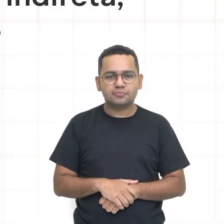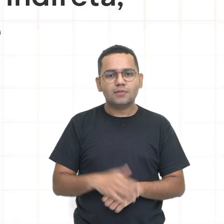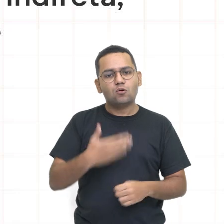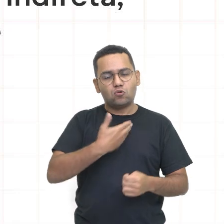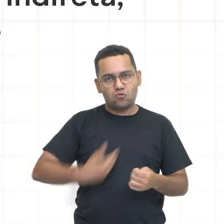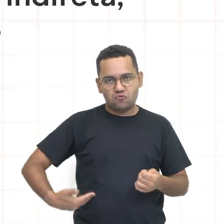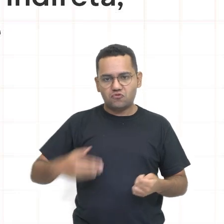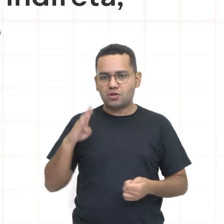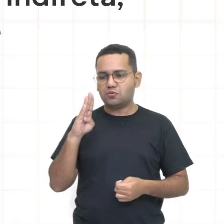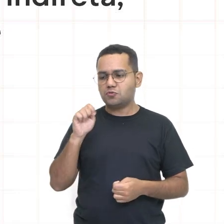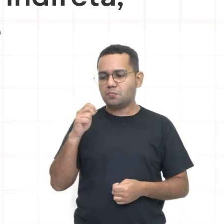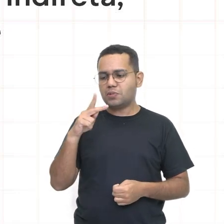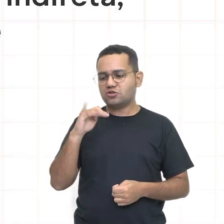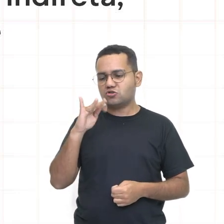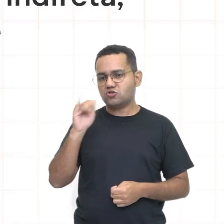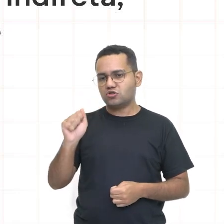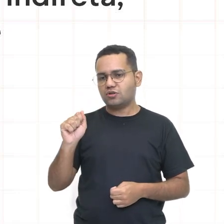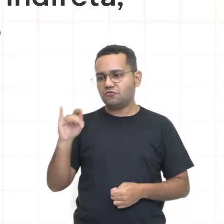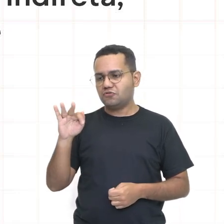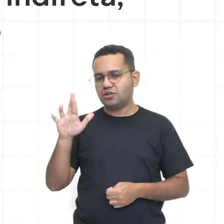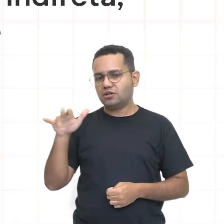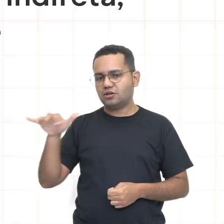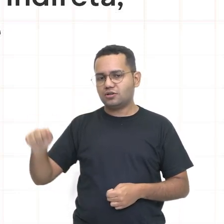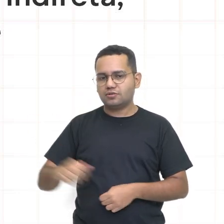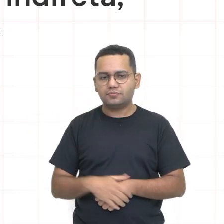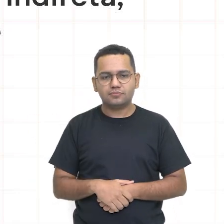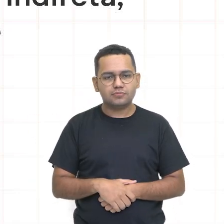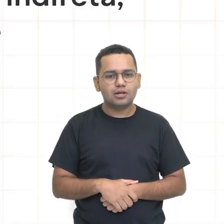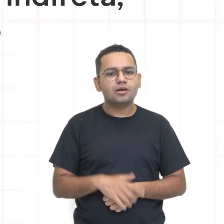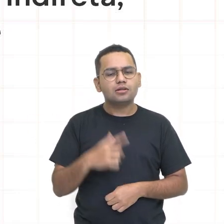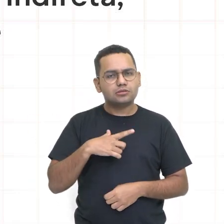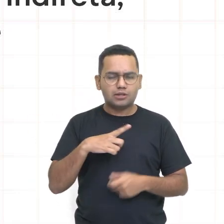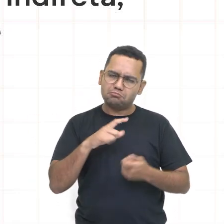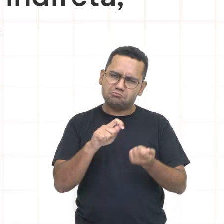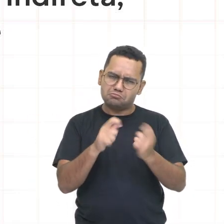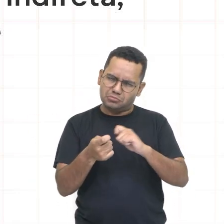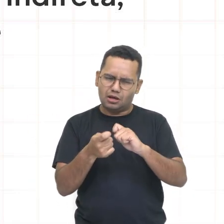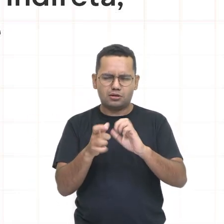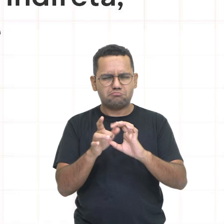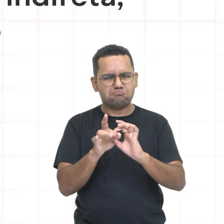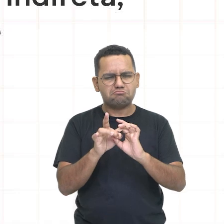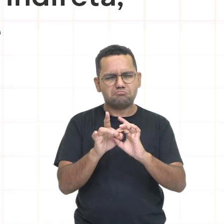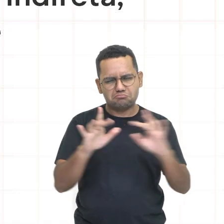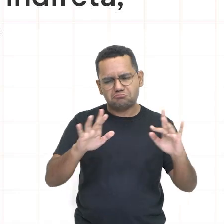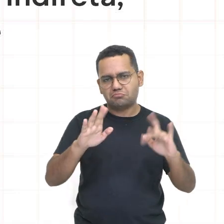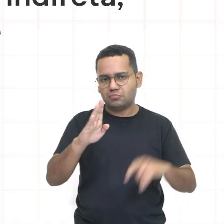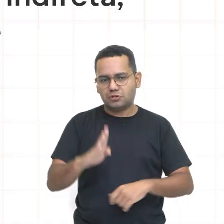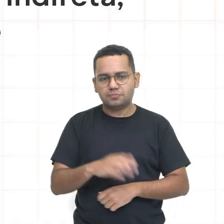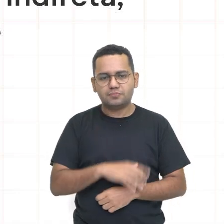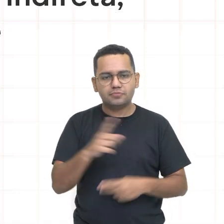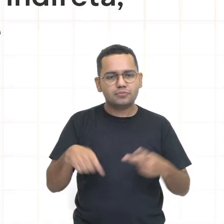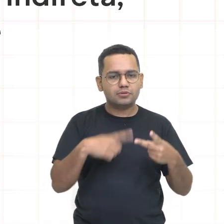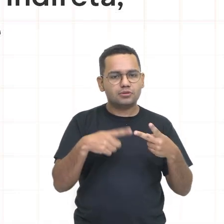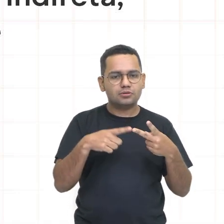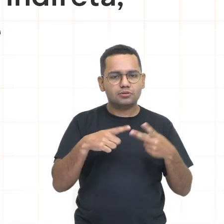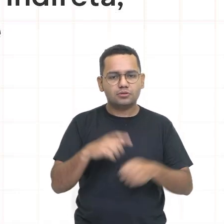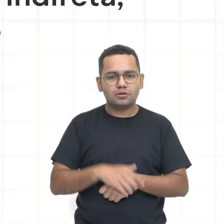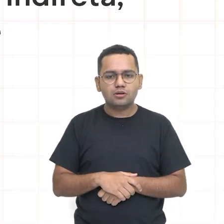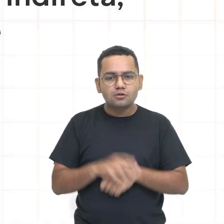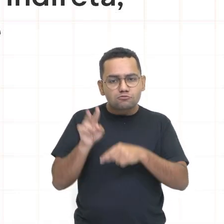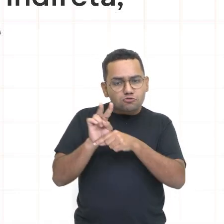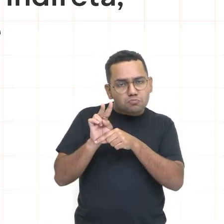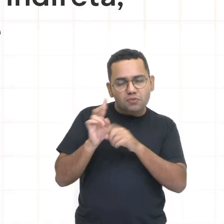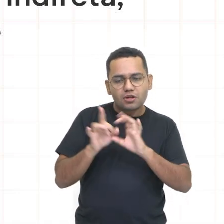Transição democrática do Brasil, supervisionou a abertura política e a volta do país à